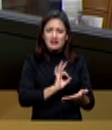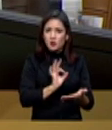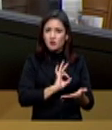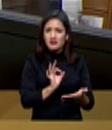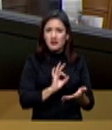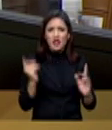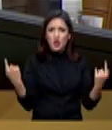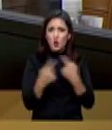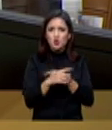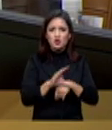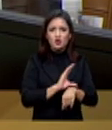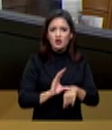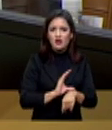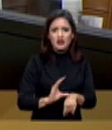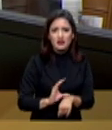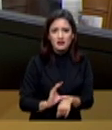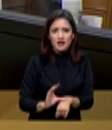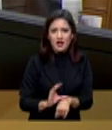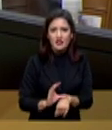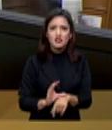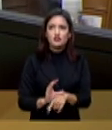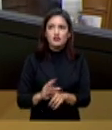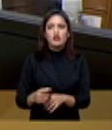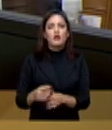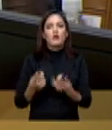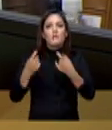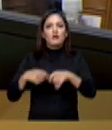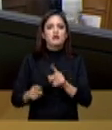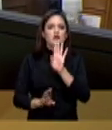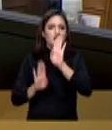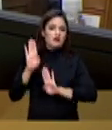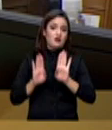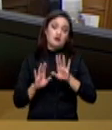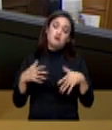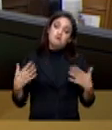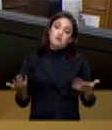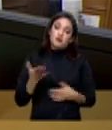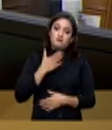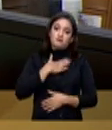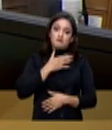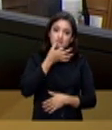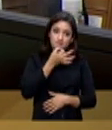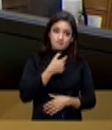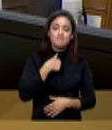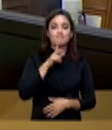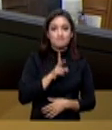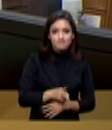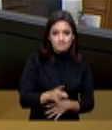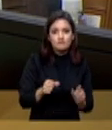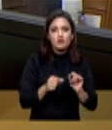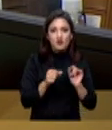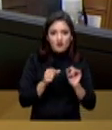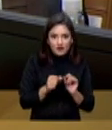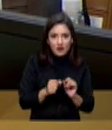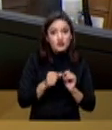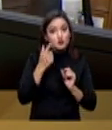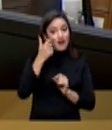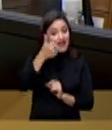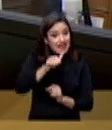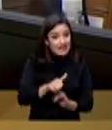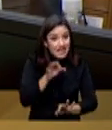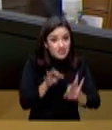da dispensa de licitação nessas hipóteses e da minha parte sempre faço uma análise